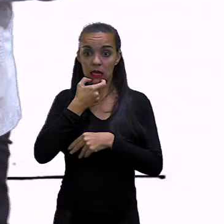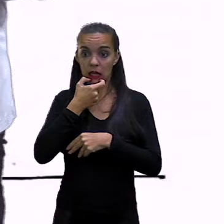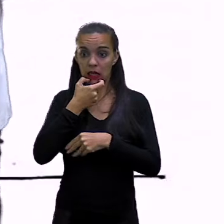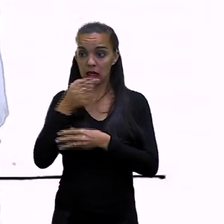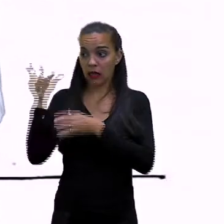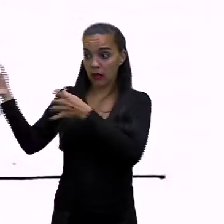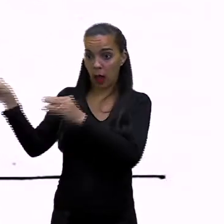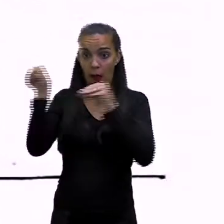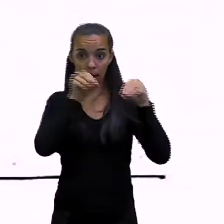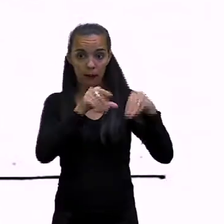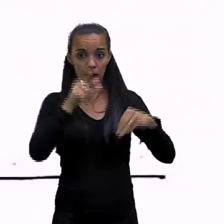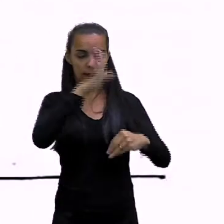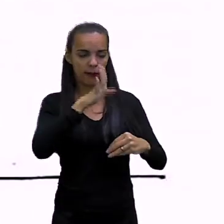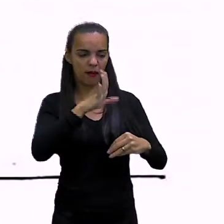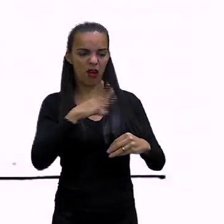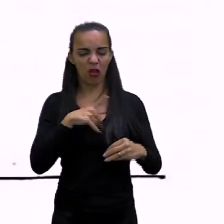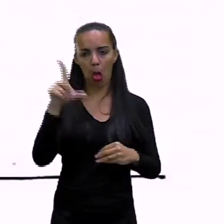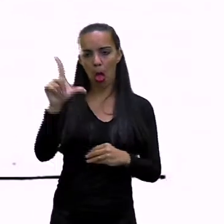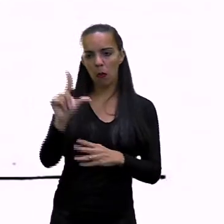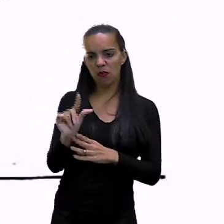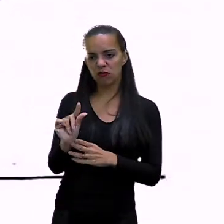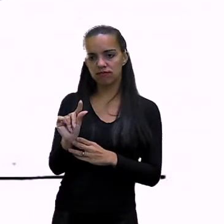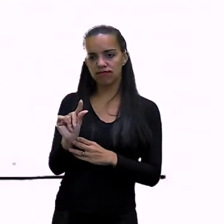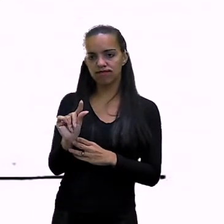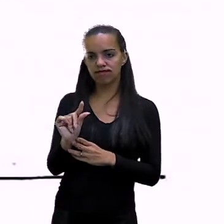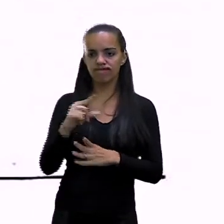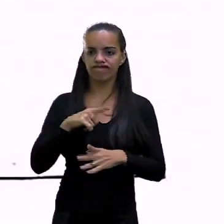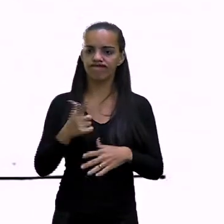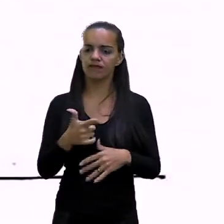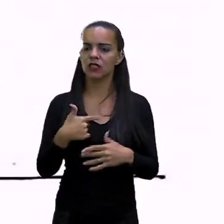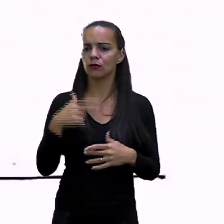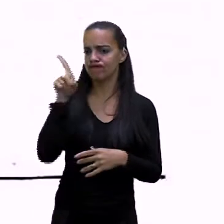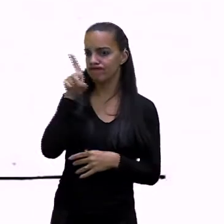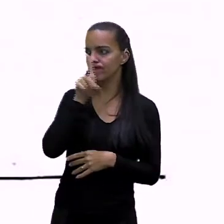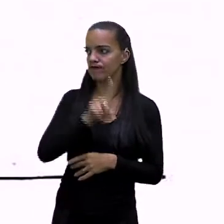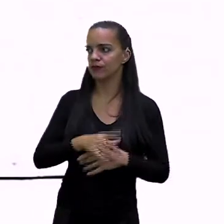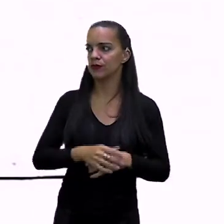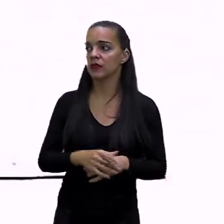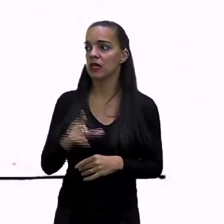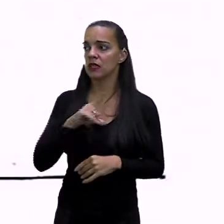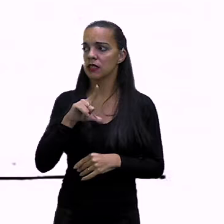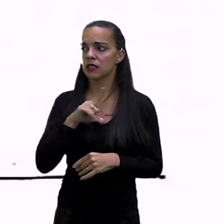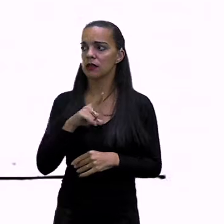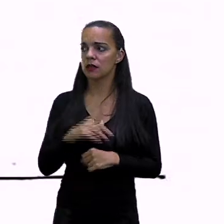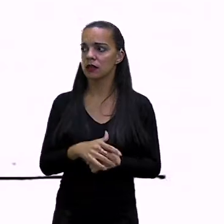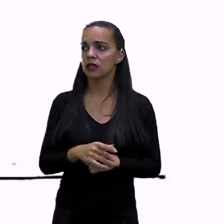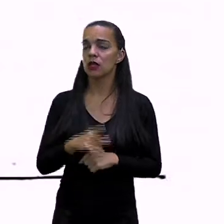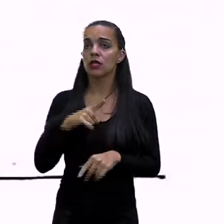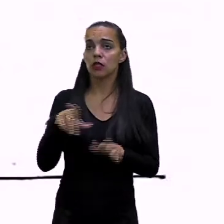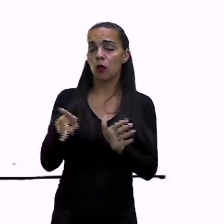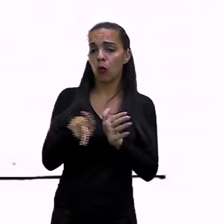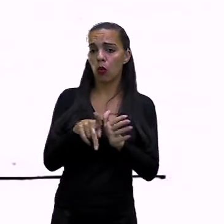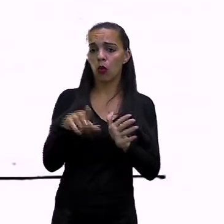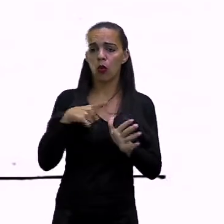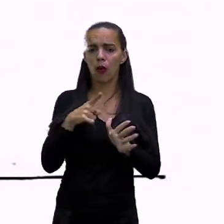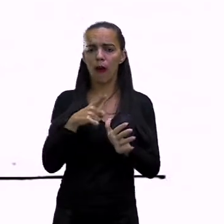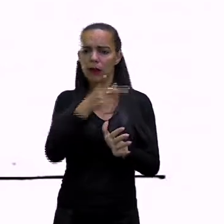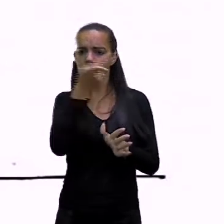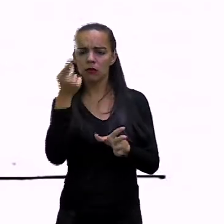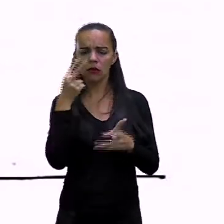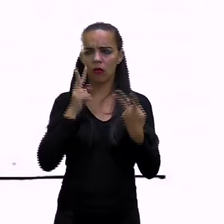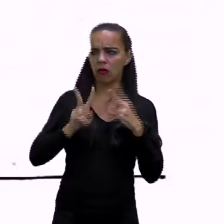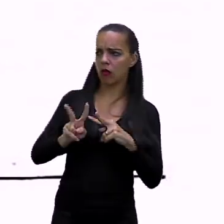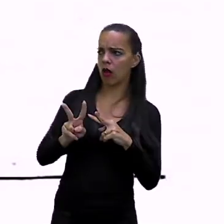Então, saía mais dinheiro dos cofres brasileiros, dos nossos cofres públicos, do que